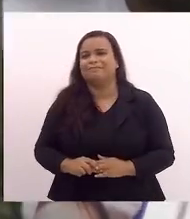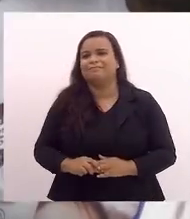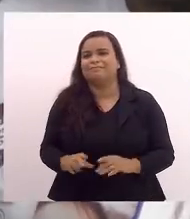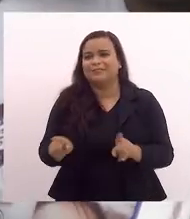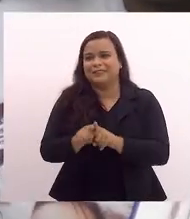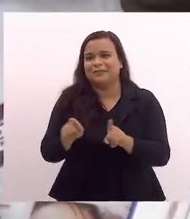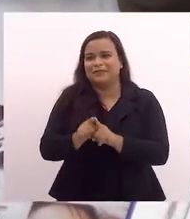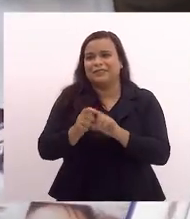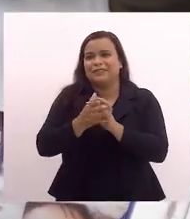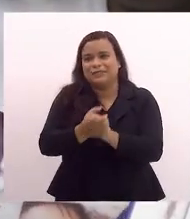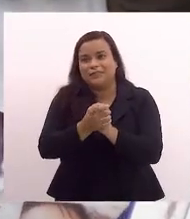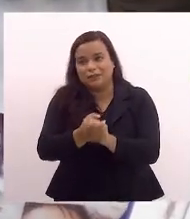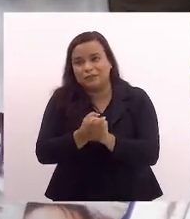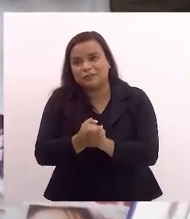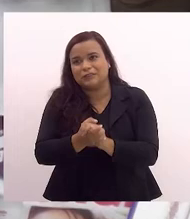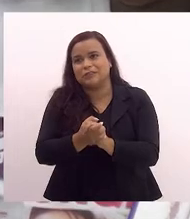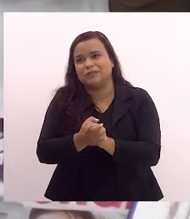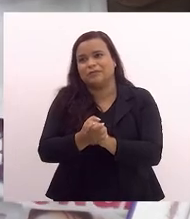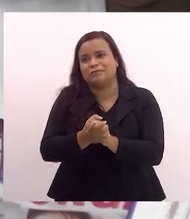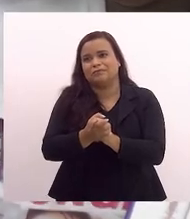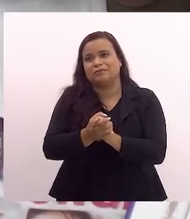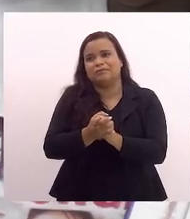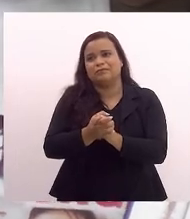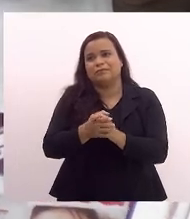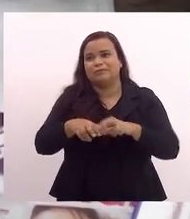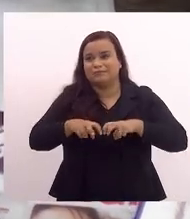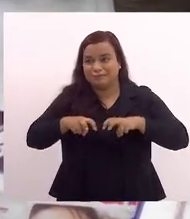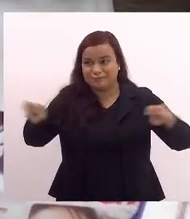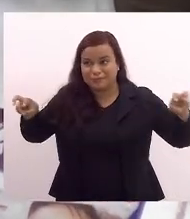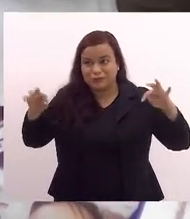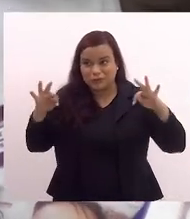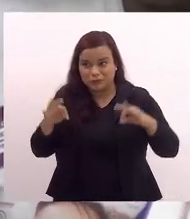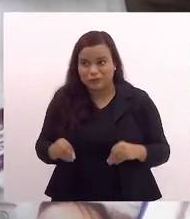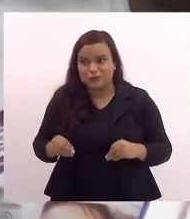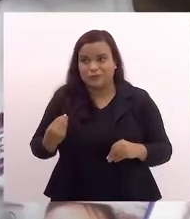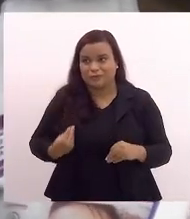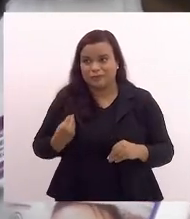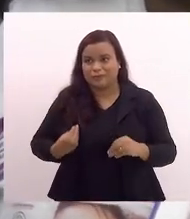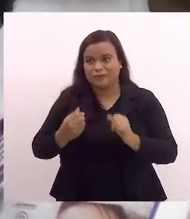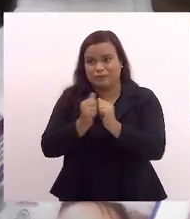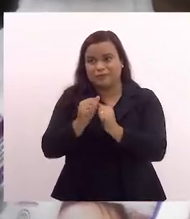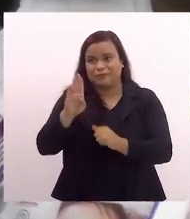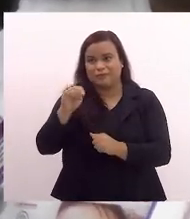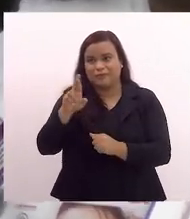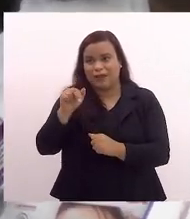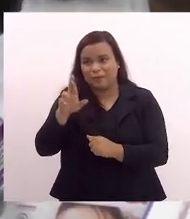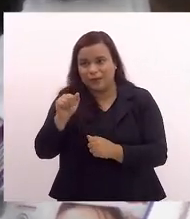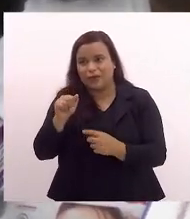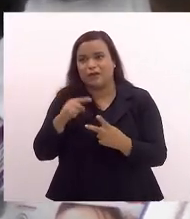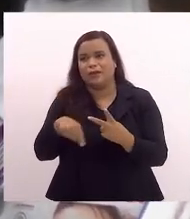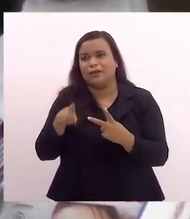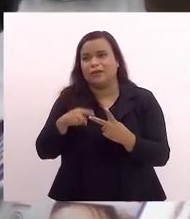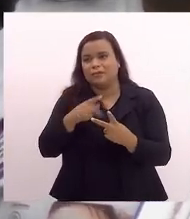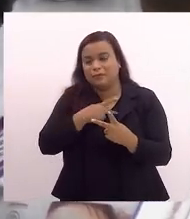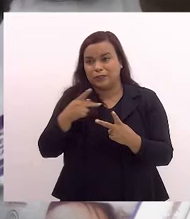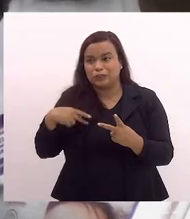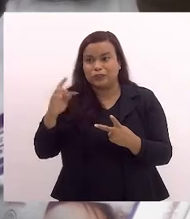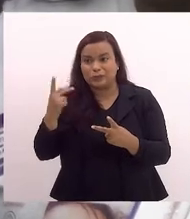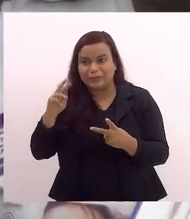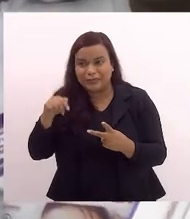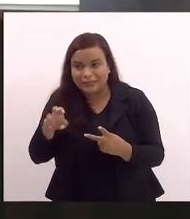Saudar a toda a mesa aqui presente, Bárbara Mariano, pastor Henrique